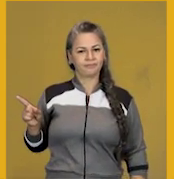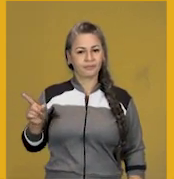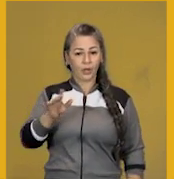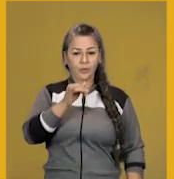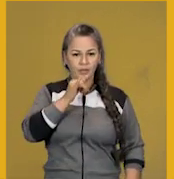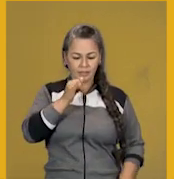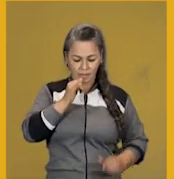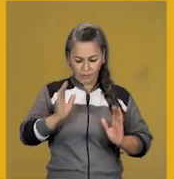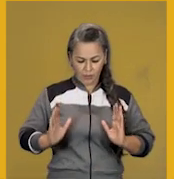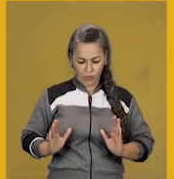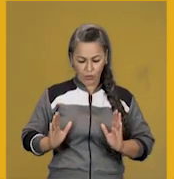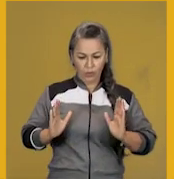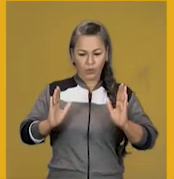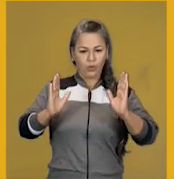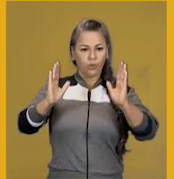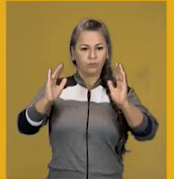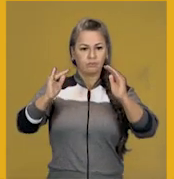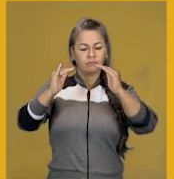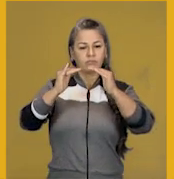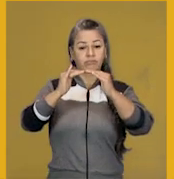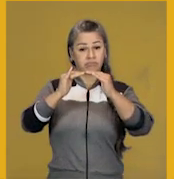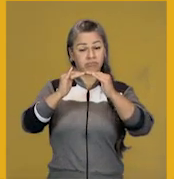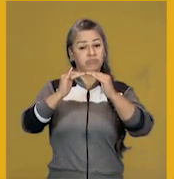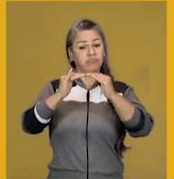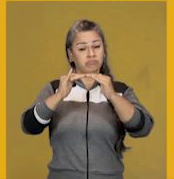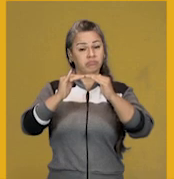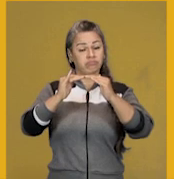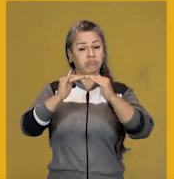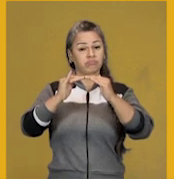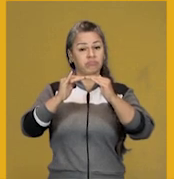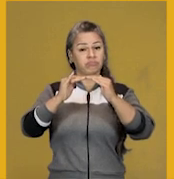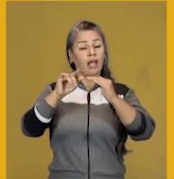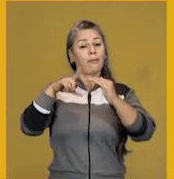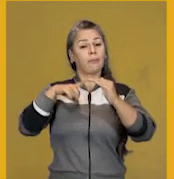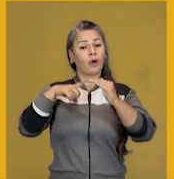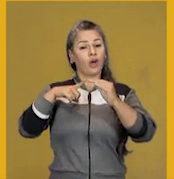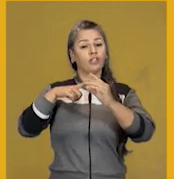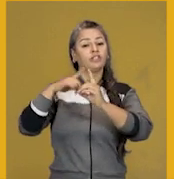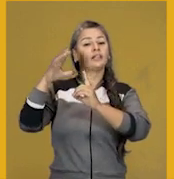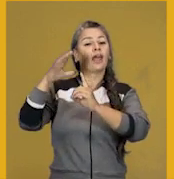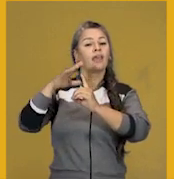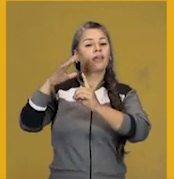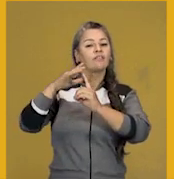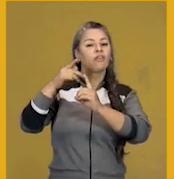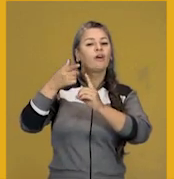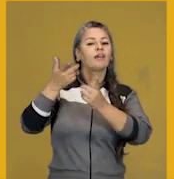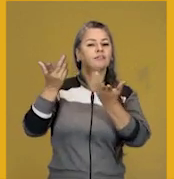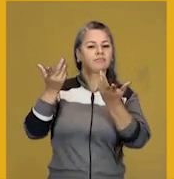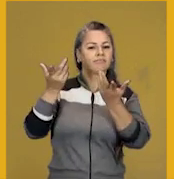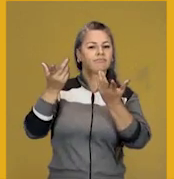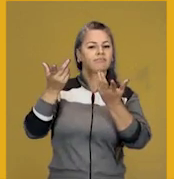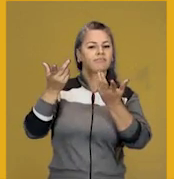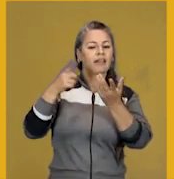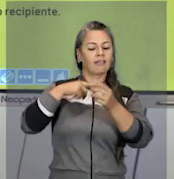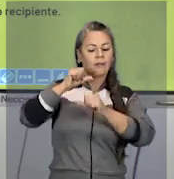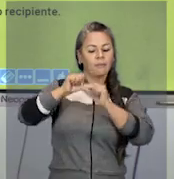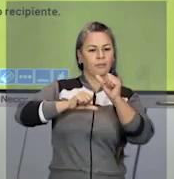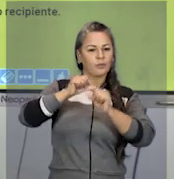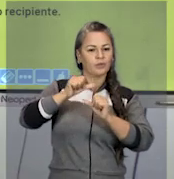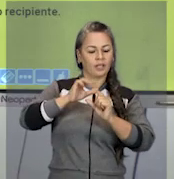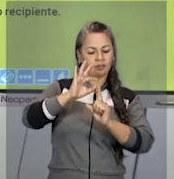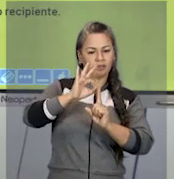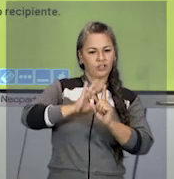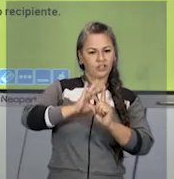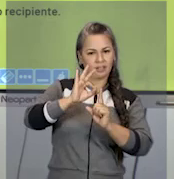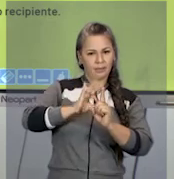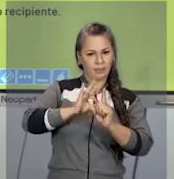o recipiente isolado, ele pode sim interferir dentro daquela mudança de temperatura.